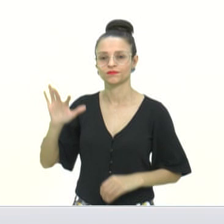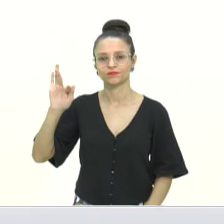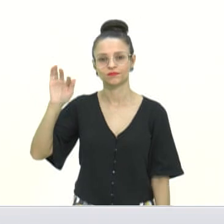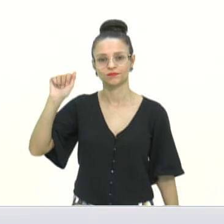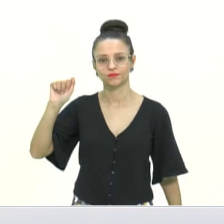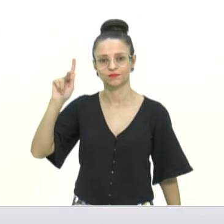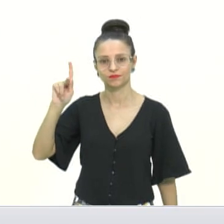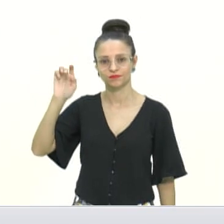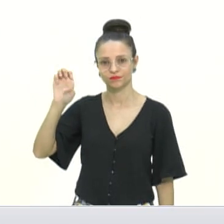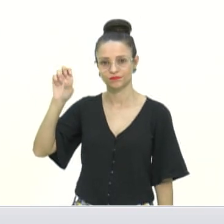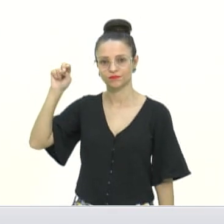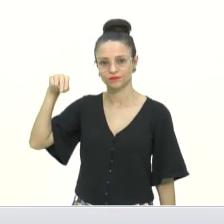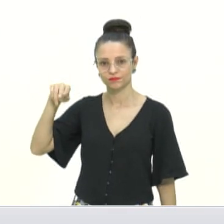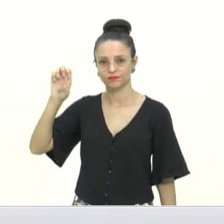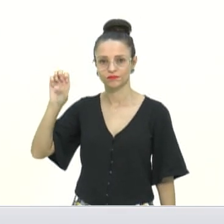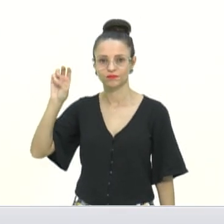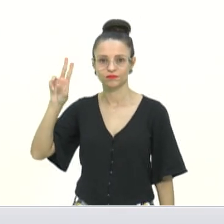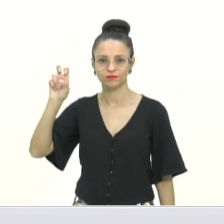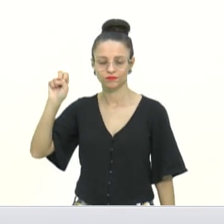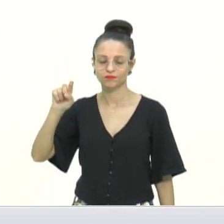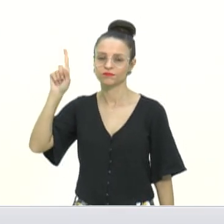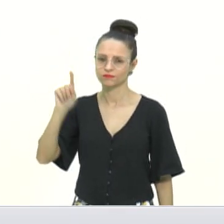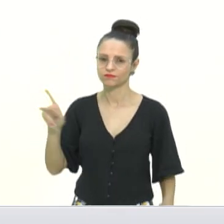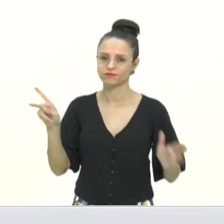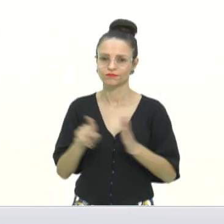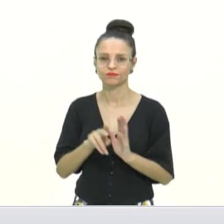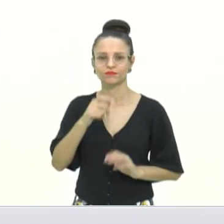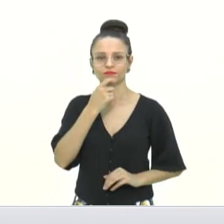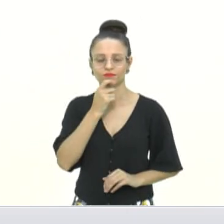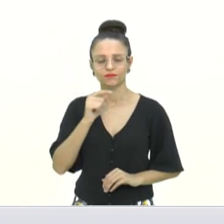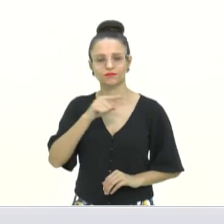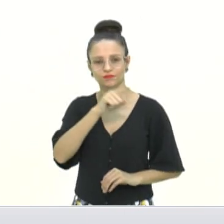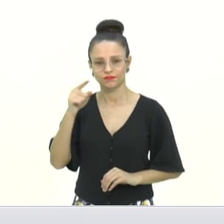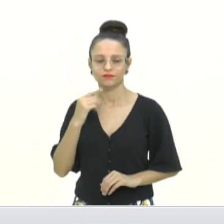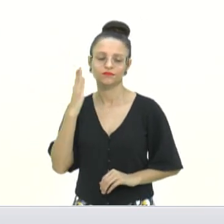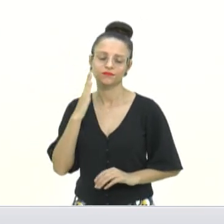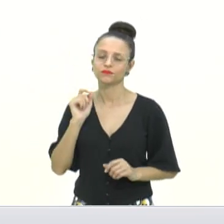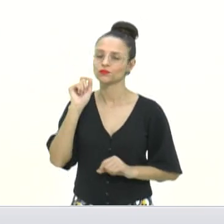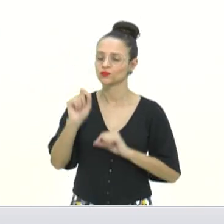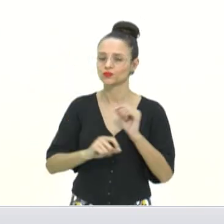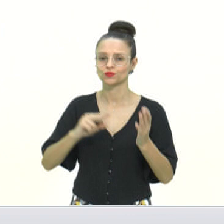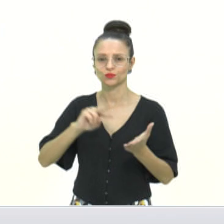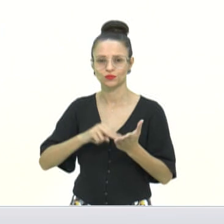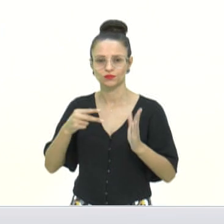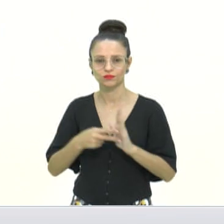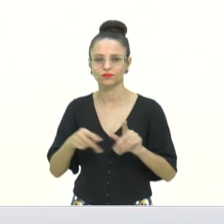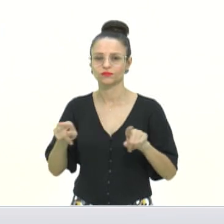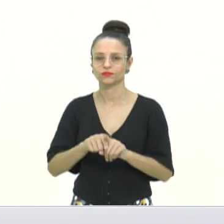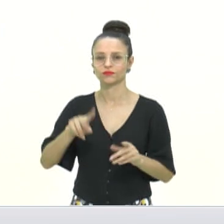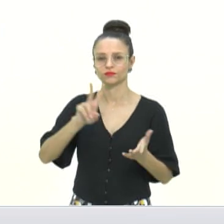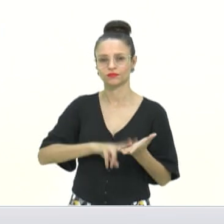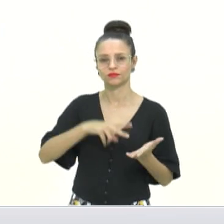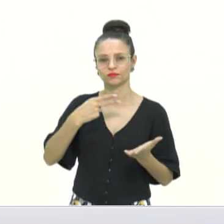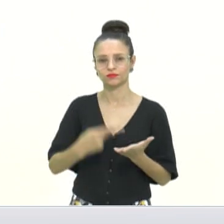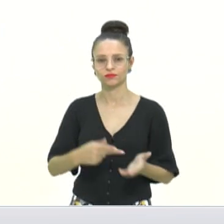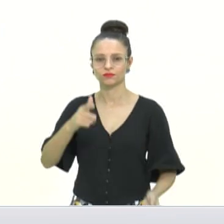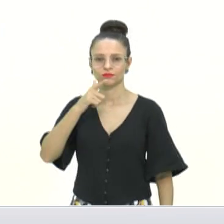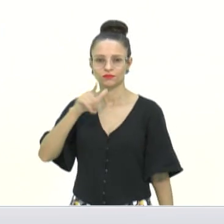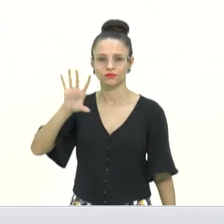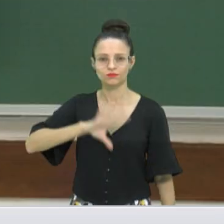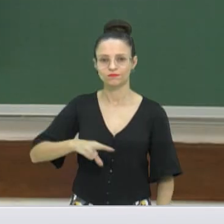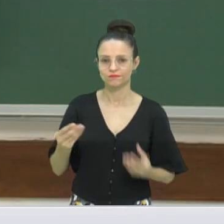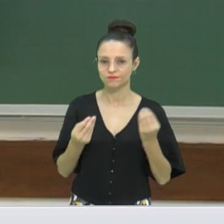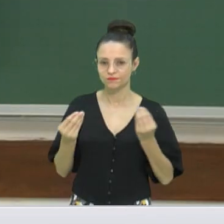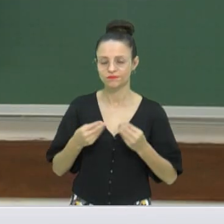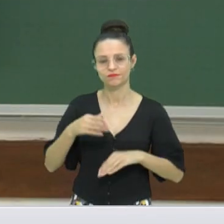Fake news é uma expressão própria da língua inglesa. Você sabe o que ela significa e como ela é traduzida para a língua portuguesa?